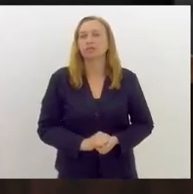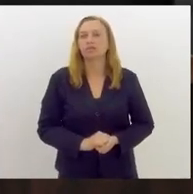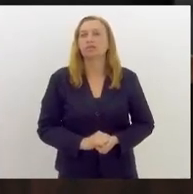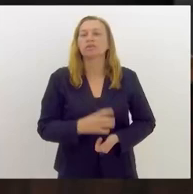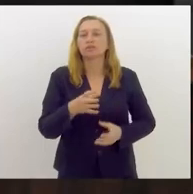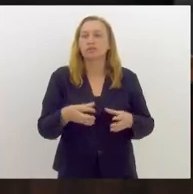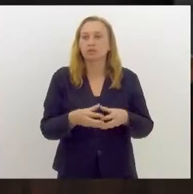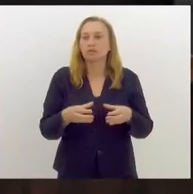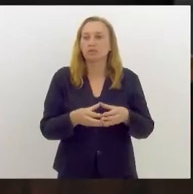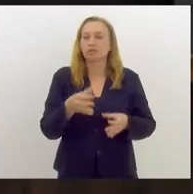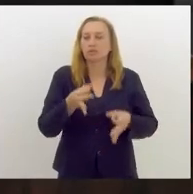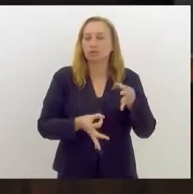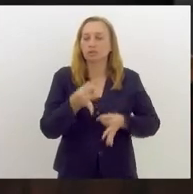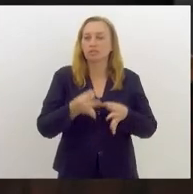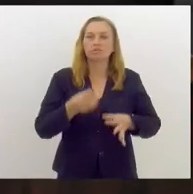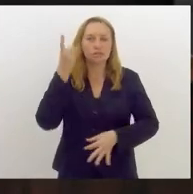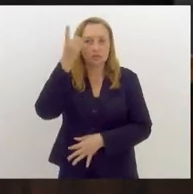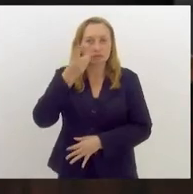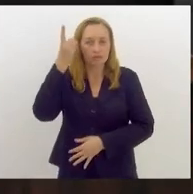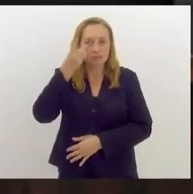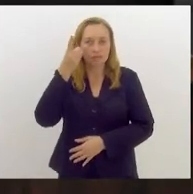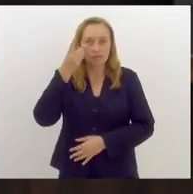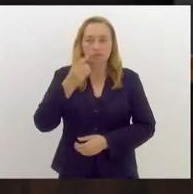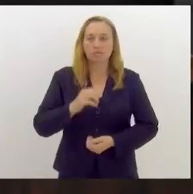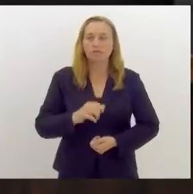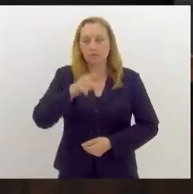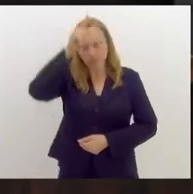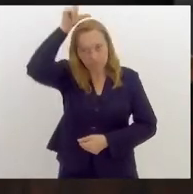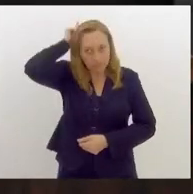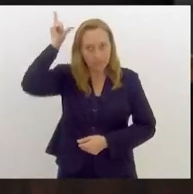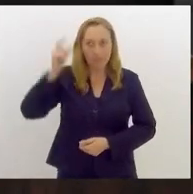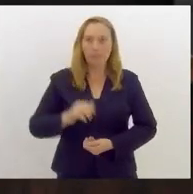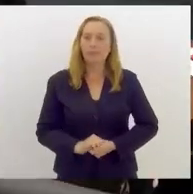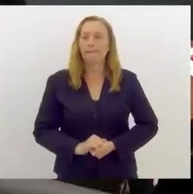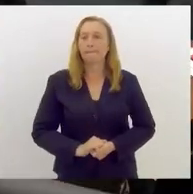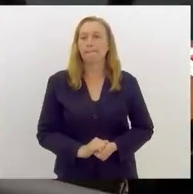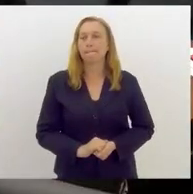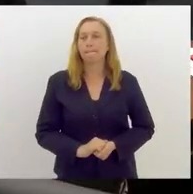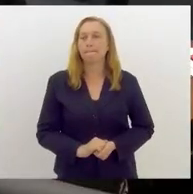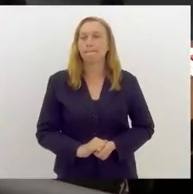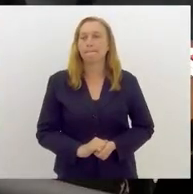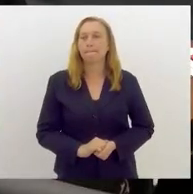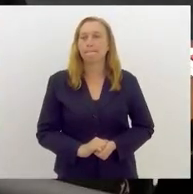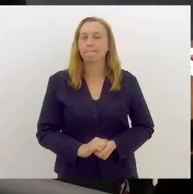parecer pela comissão de construção de Justiça Deputado Luiz Paulo